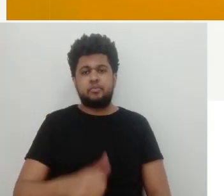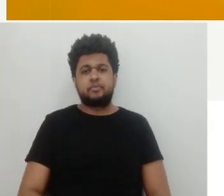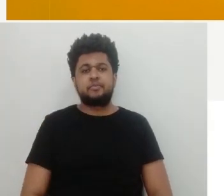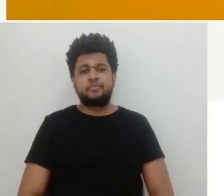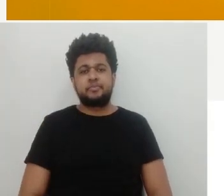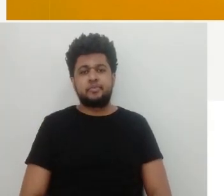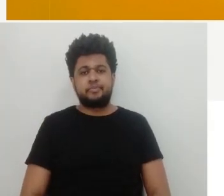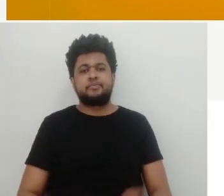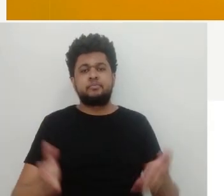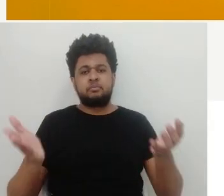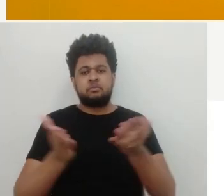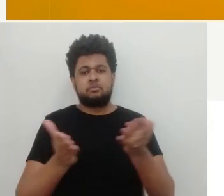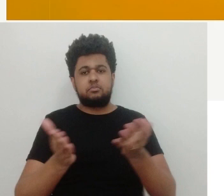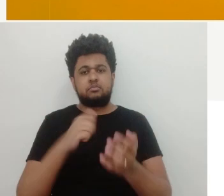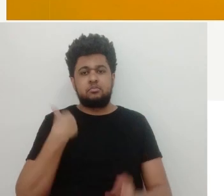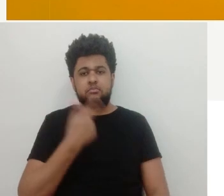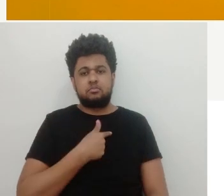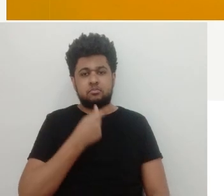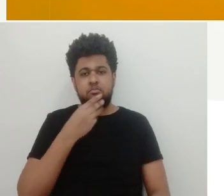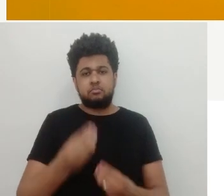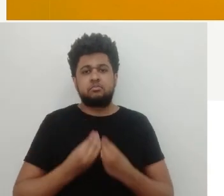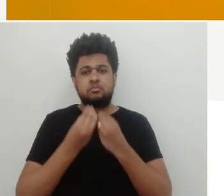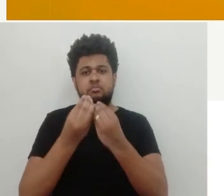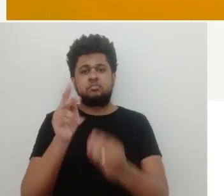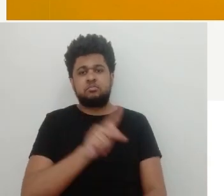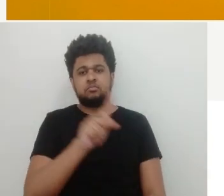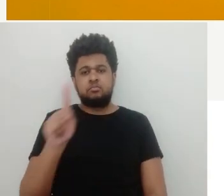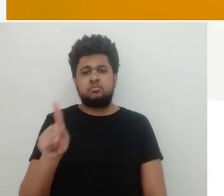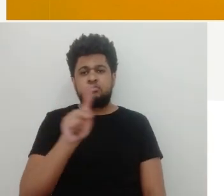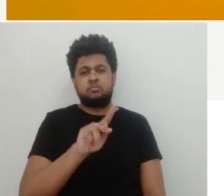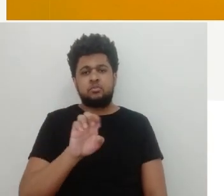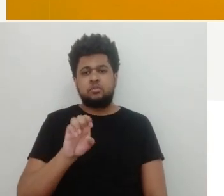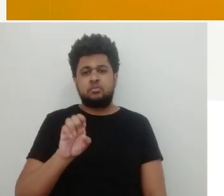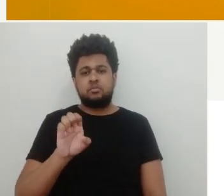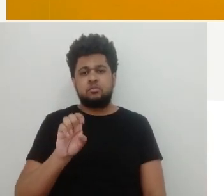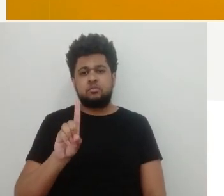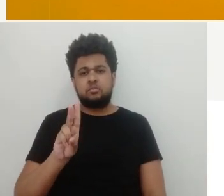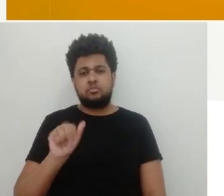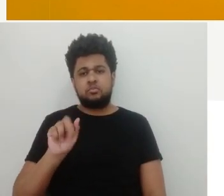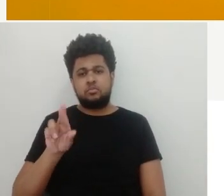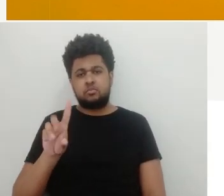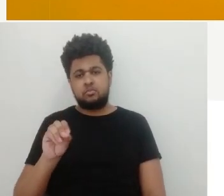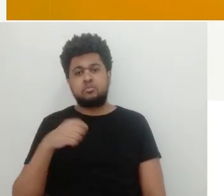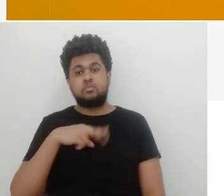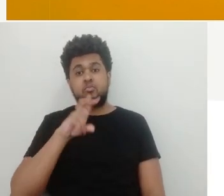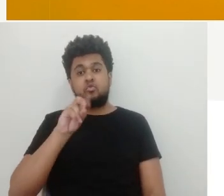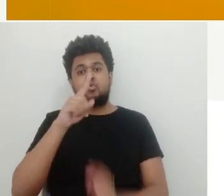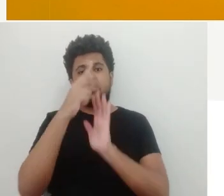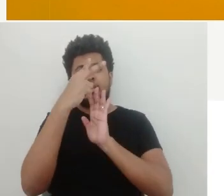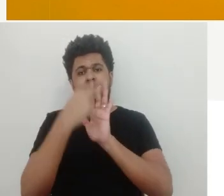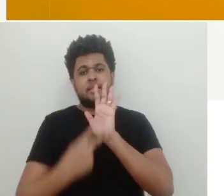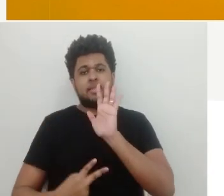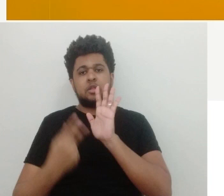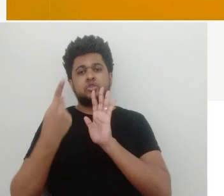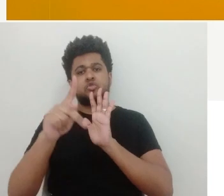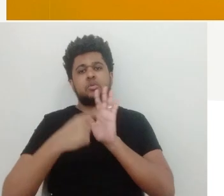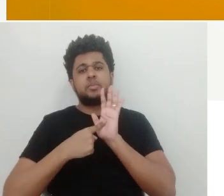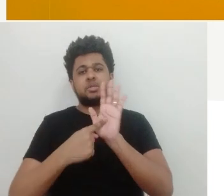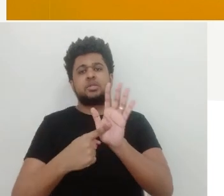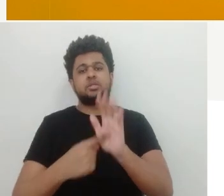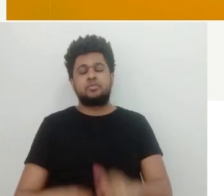apresentação. Eduardo Deves, especialista em estudos eidéticos, se ha ocupado del